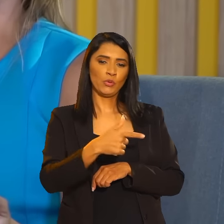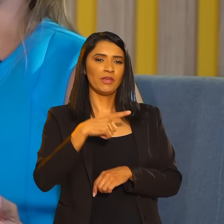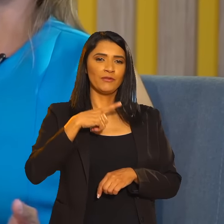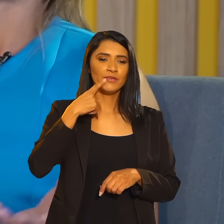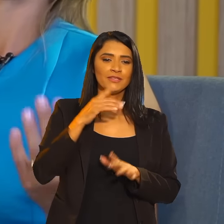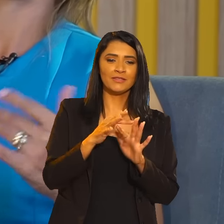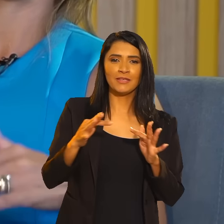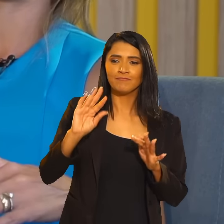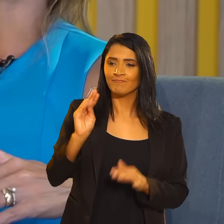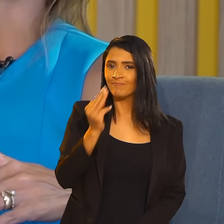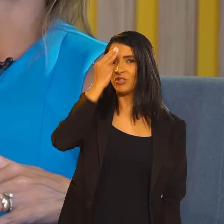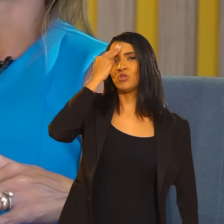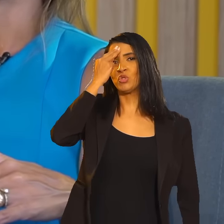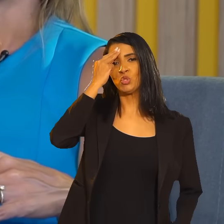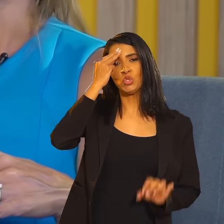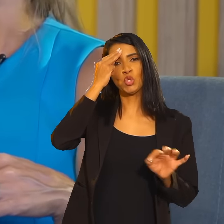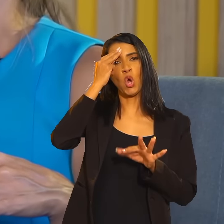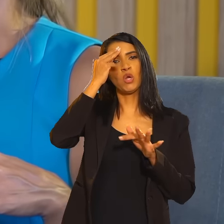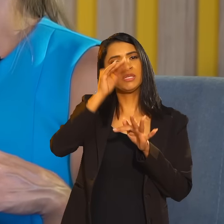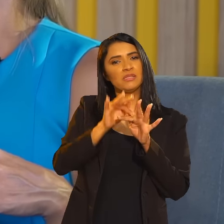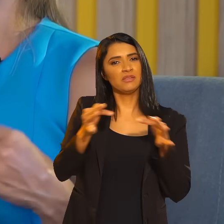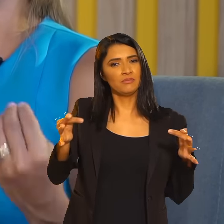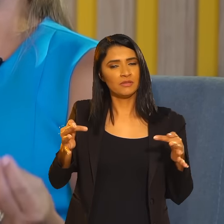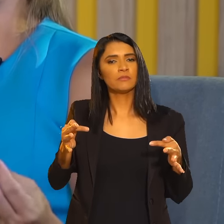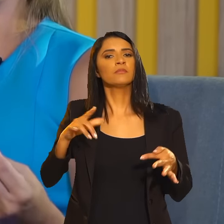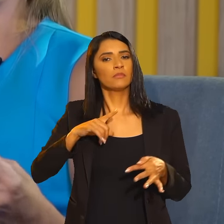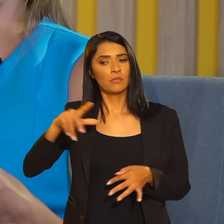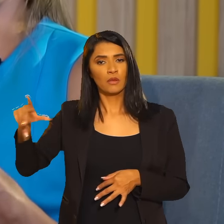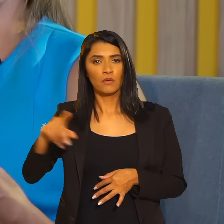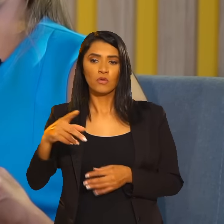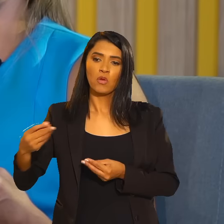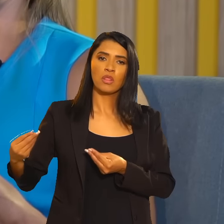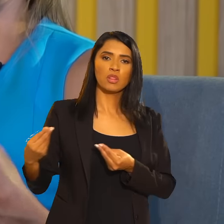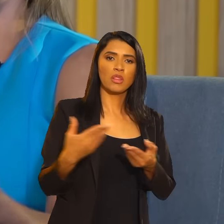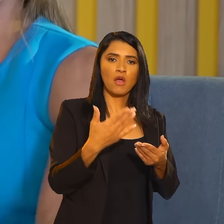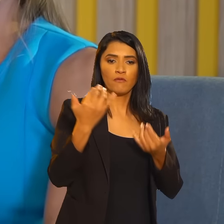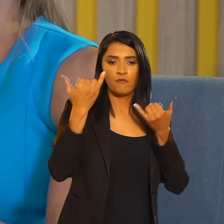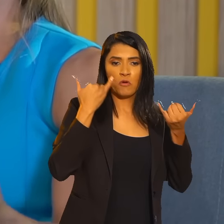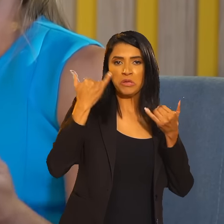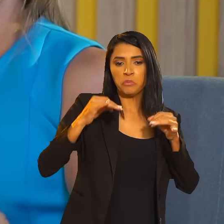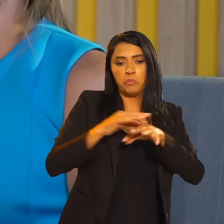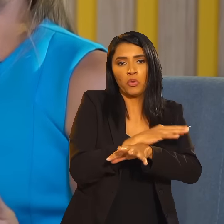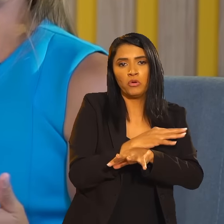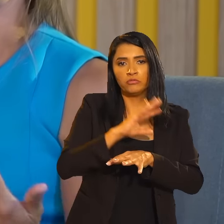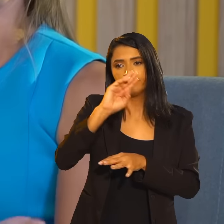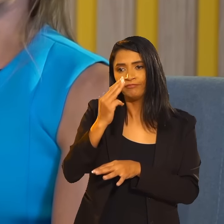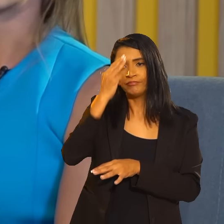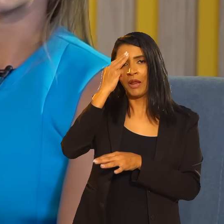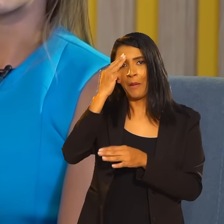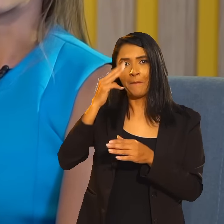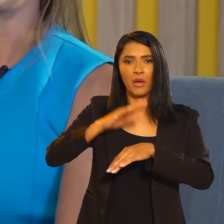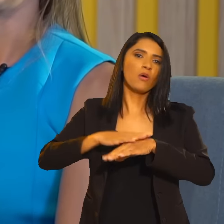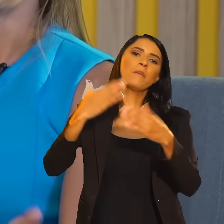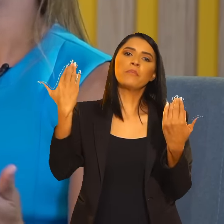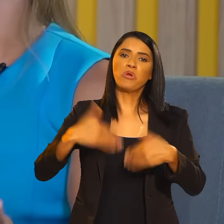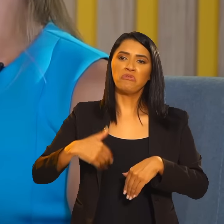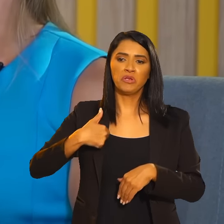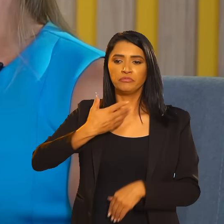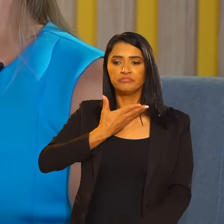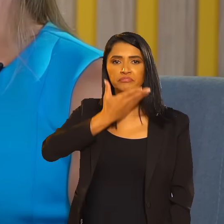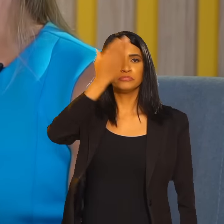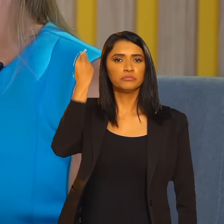do que quando você simplesmente memoriza. Então, por exemplo, eu tive professores que davam a informação mastigada, eu ia lá, memorizava para a prova, hoje